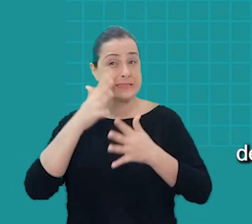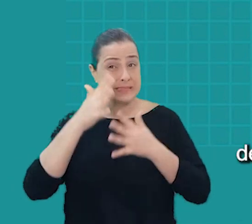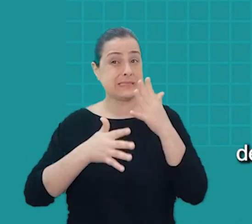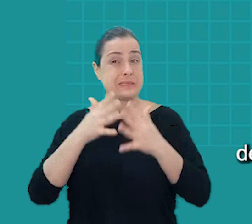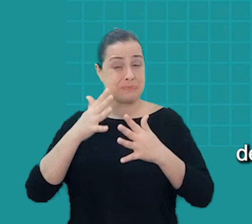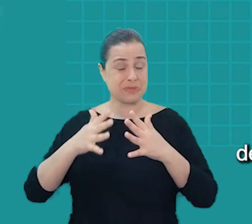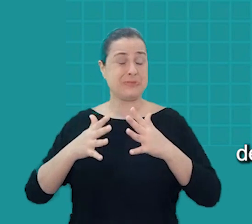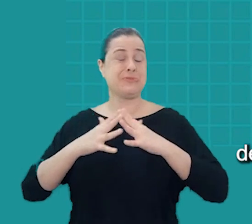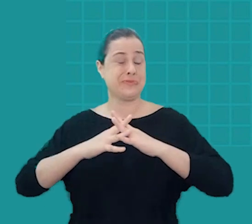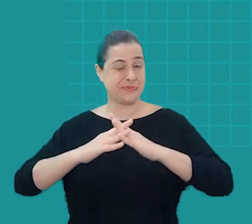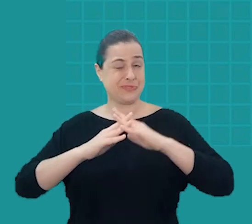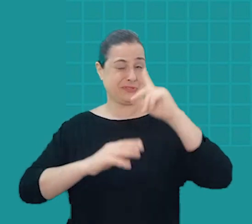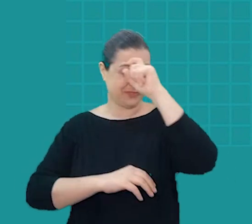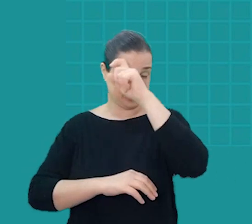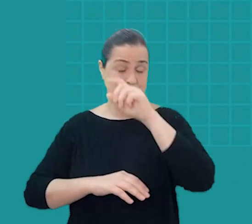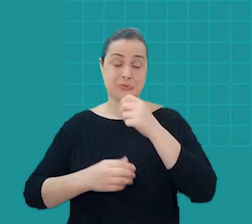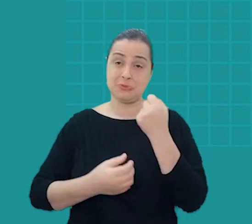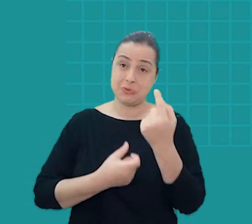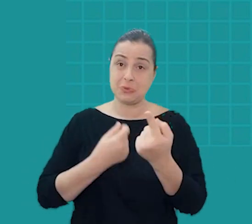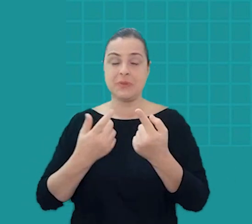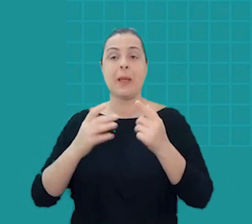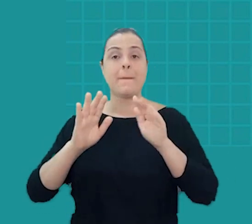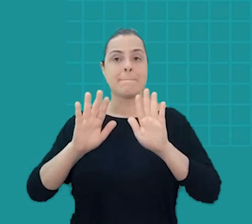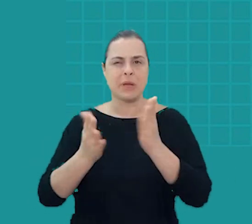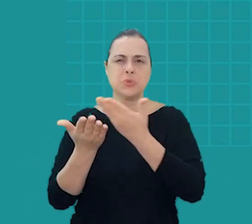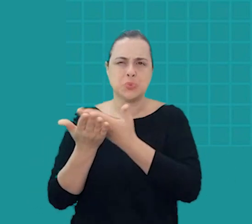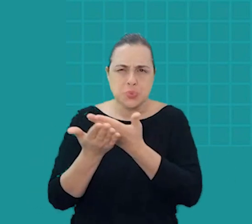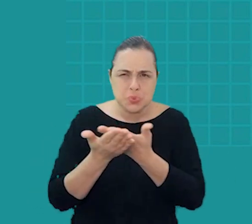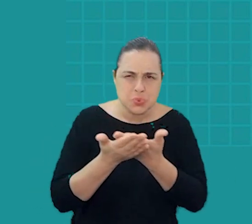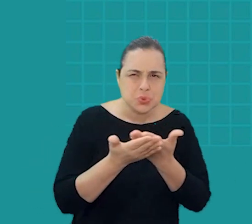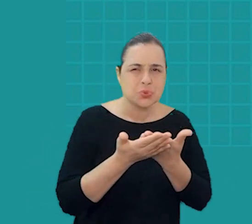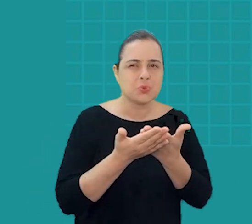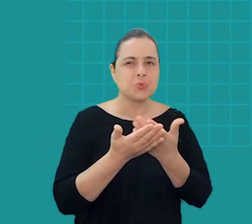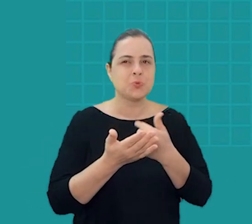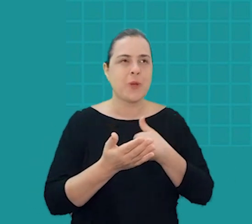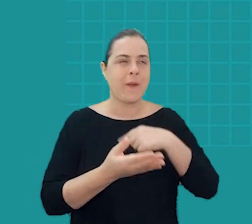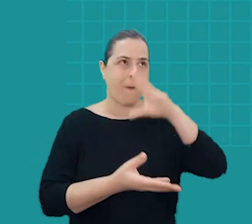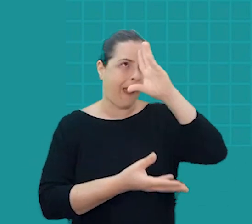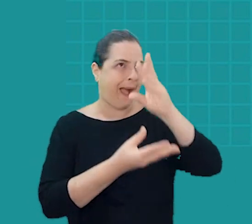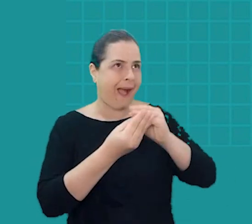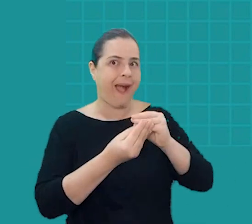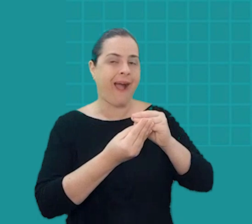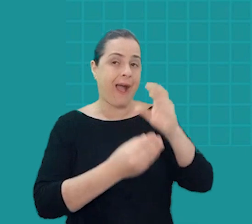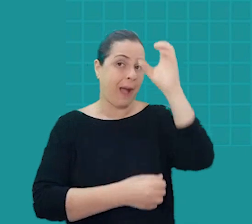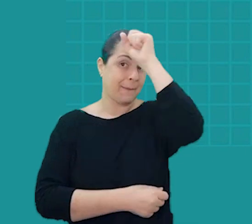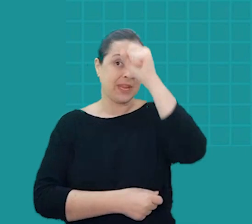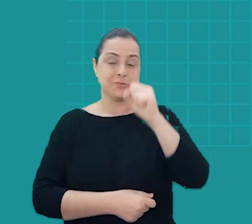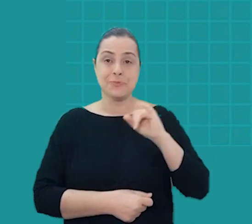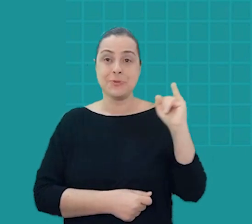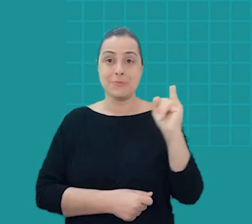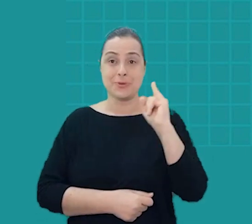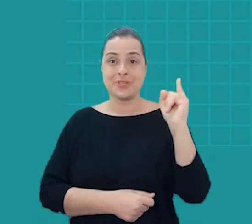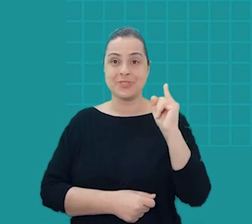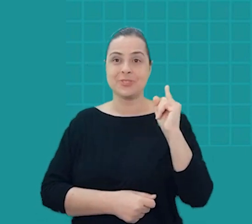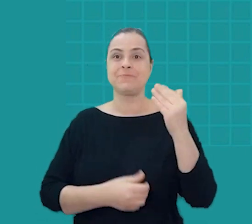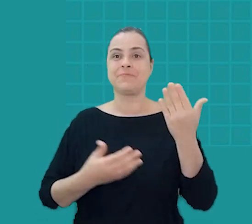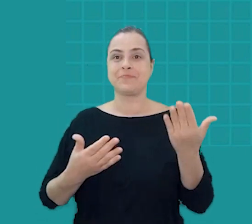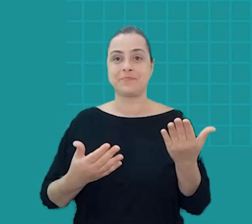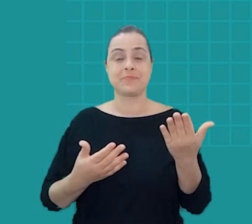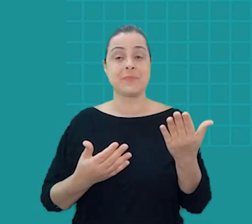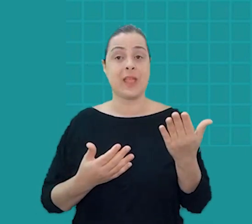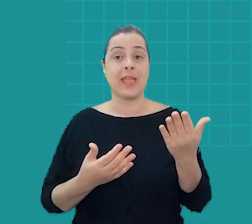não tinham oportunidade. Seja por falta de empatia, seja por falta de acesso à tecnologia e